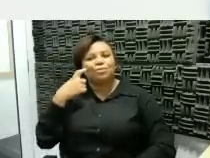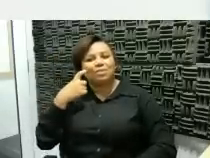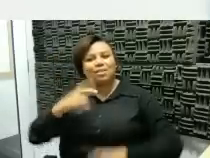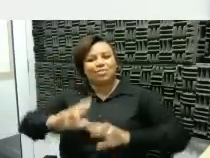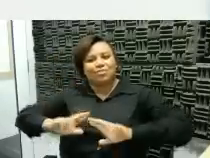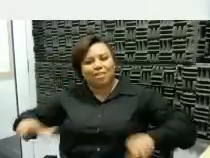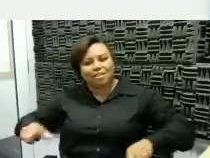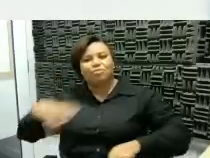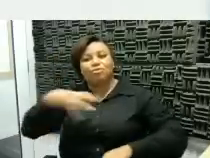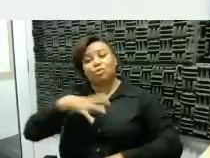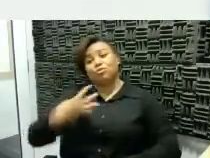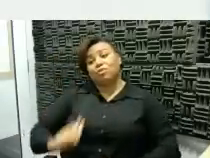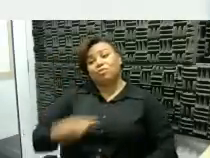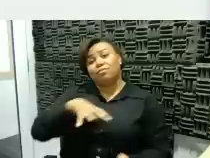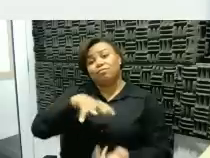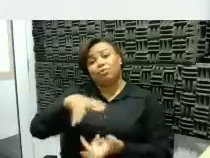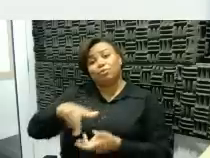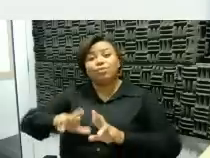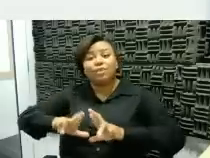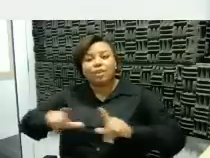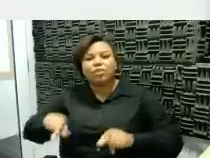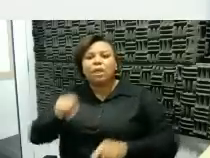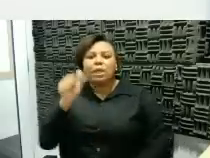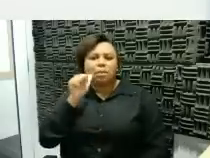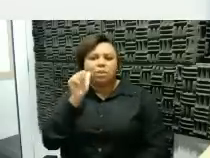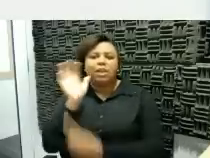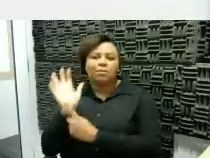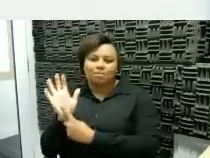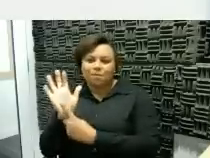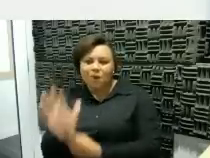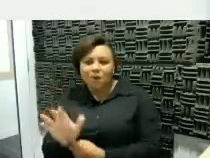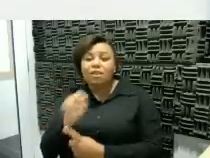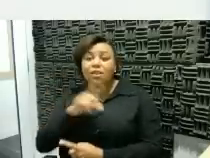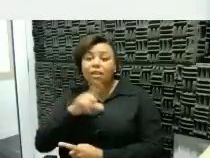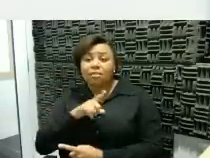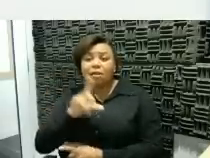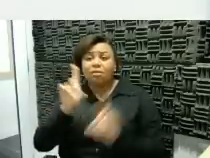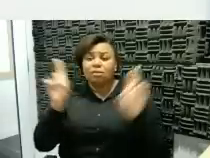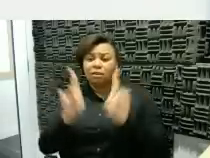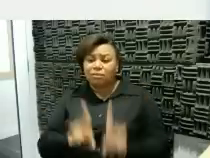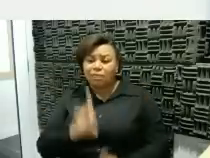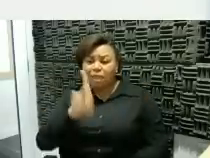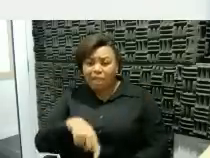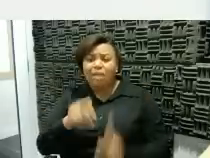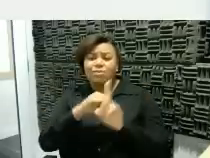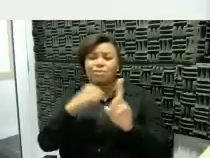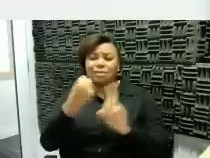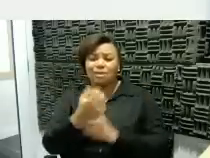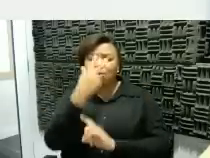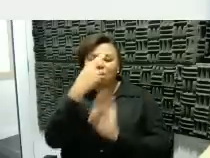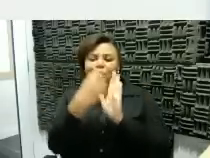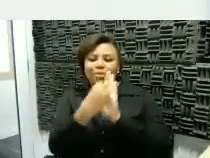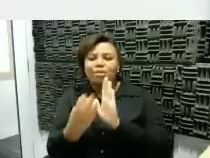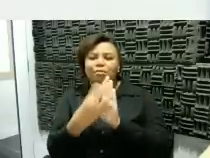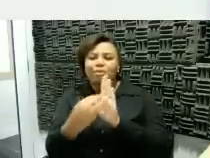e ela vai mostrar que quem é deficiente é a sociedade assim como modelo social que não consegue conviver com as pessoas com autismo não